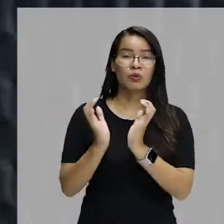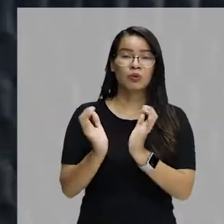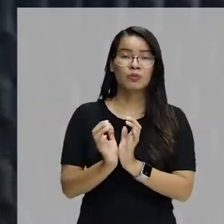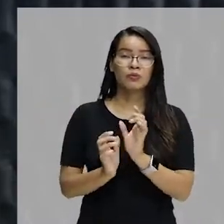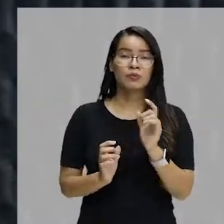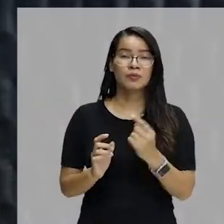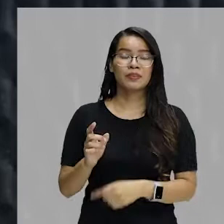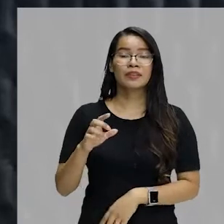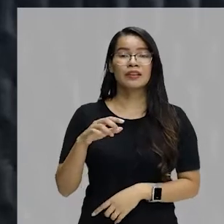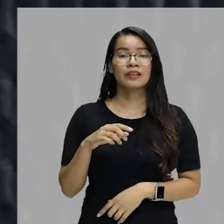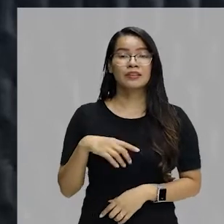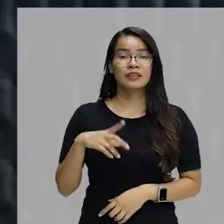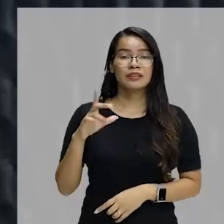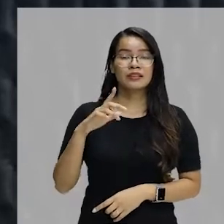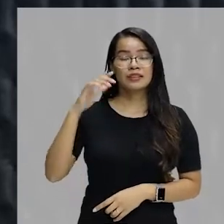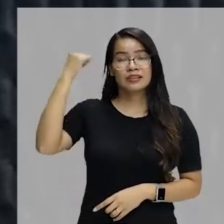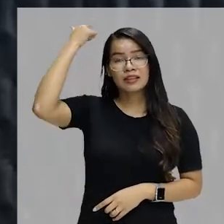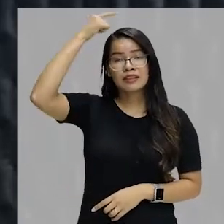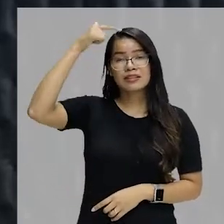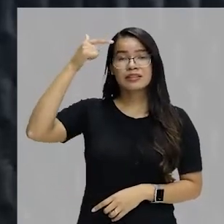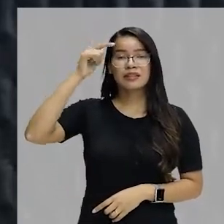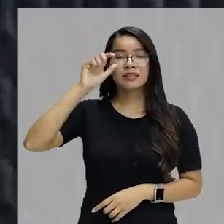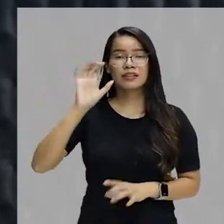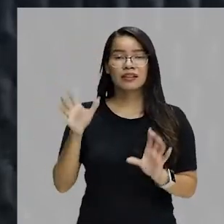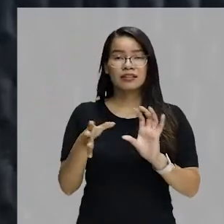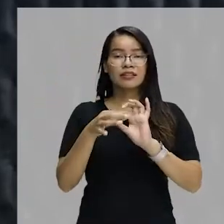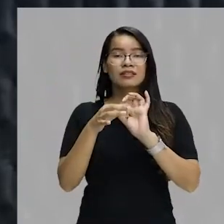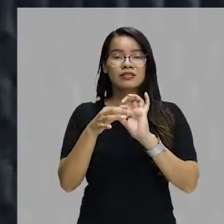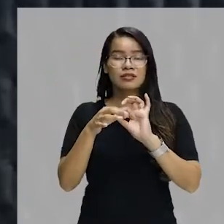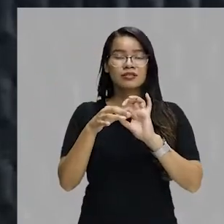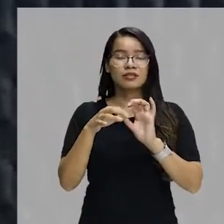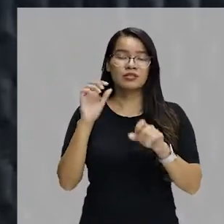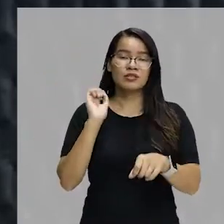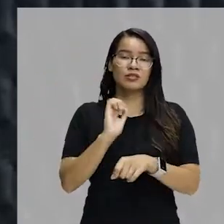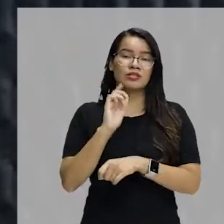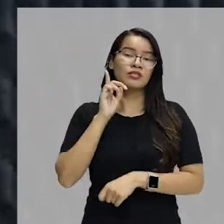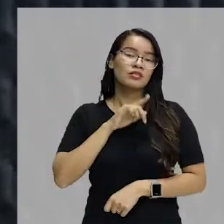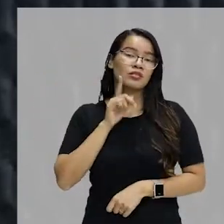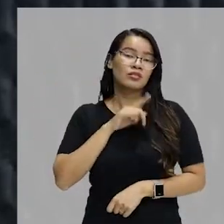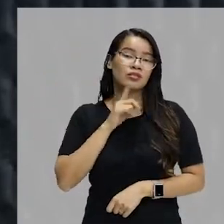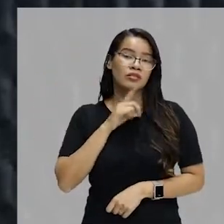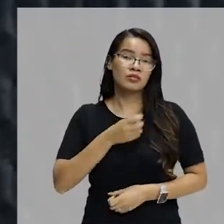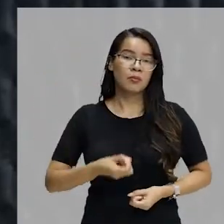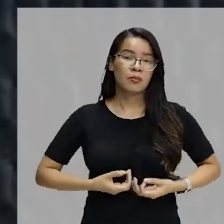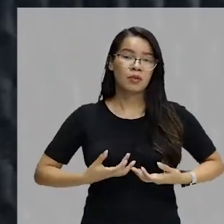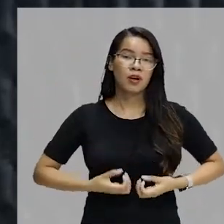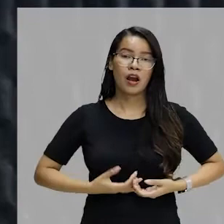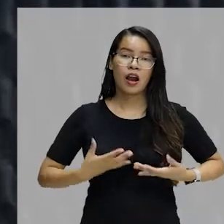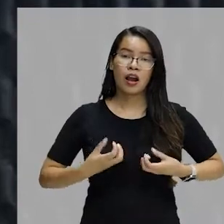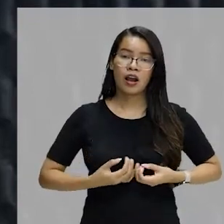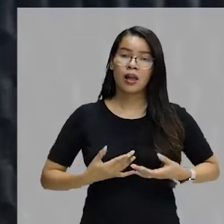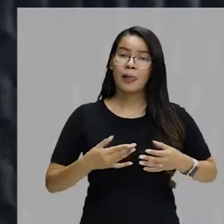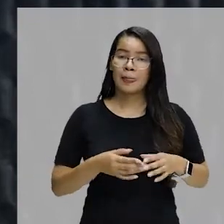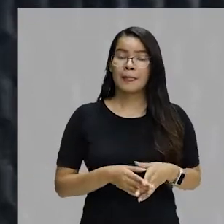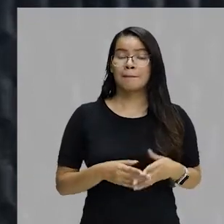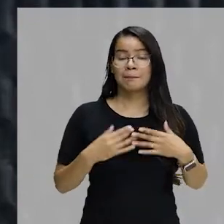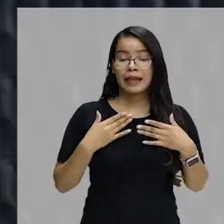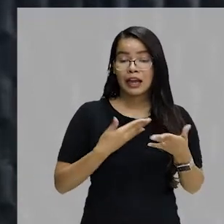Aliança. Os Estados Unidos se posicionando a favor da independência, não só do Brasil, mas como também das